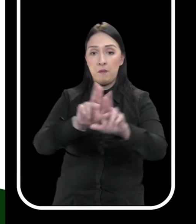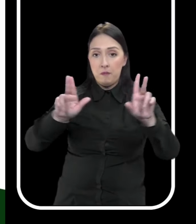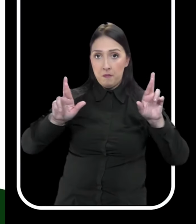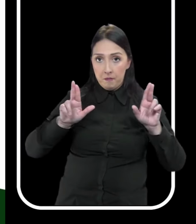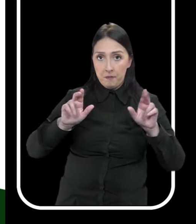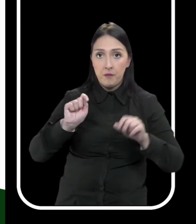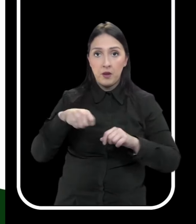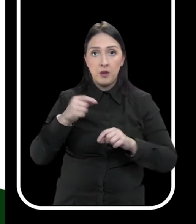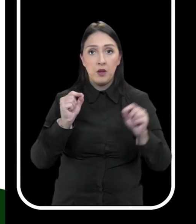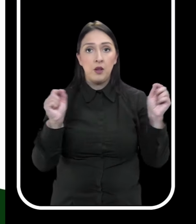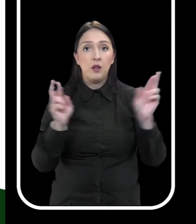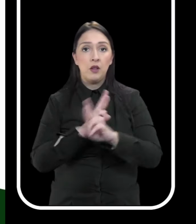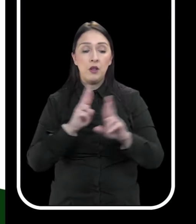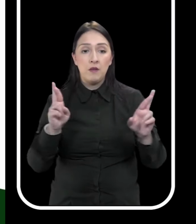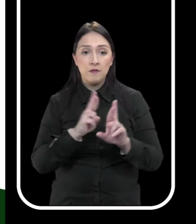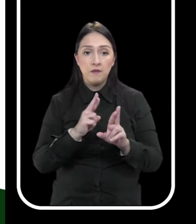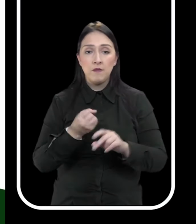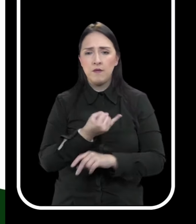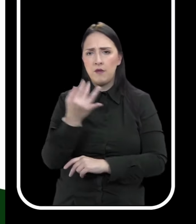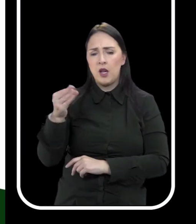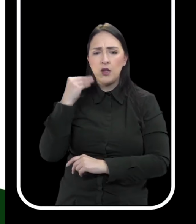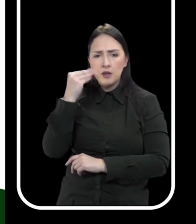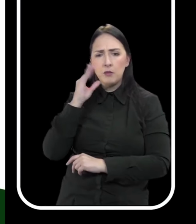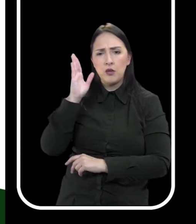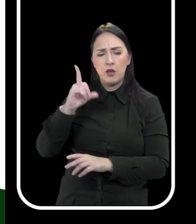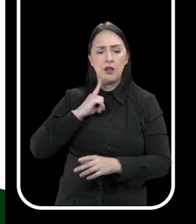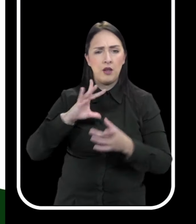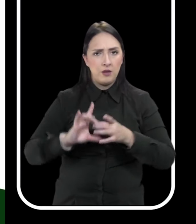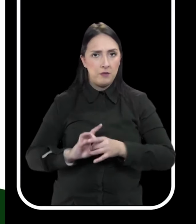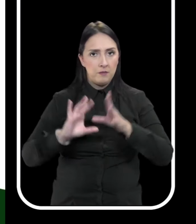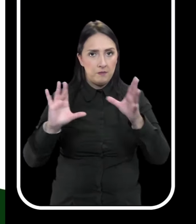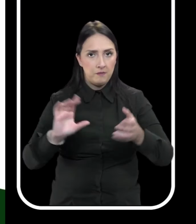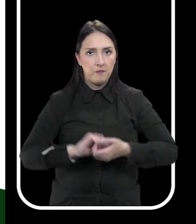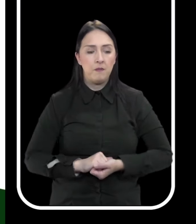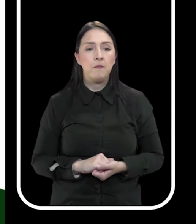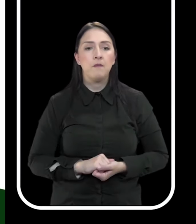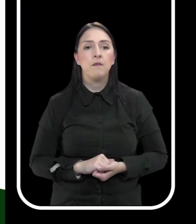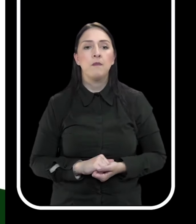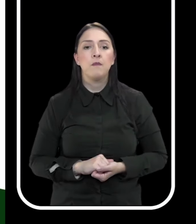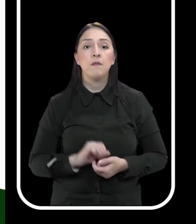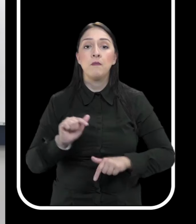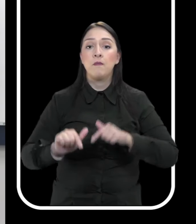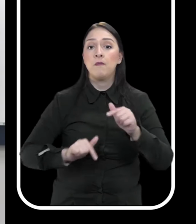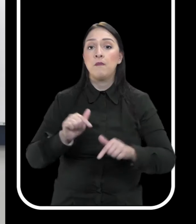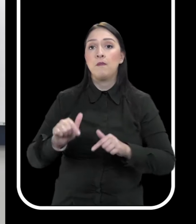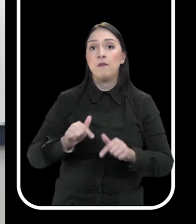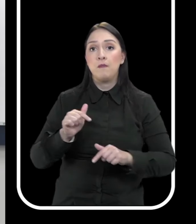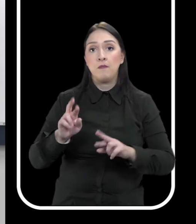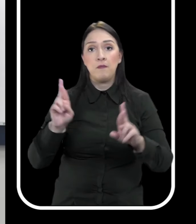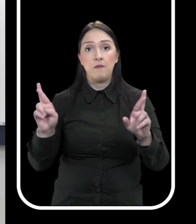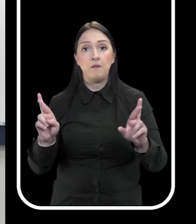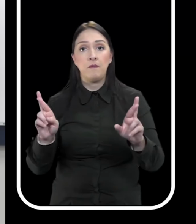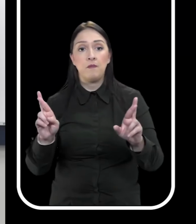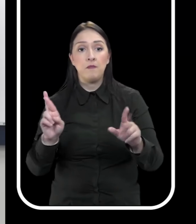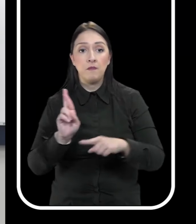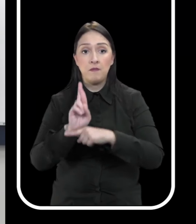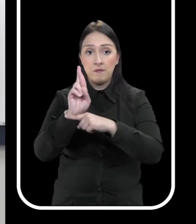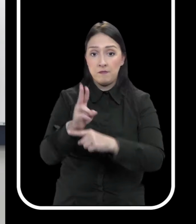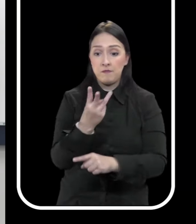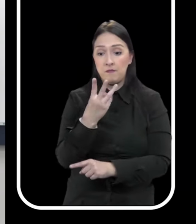grande diferencial em relação a muitos simuladores que nós já temos disponível no mercado. Ele trabalha com